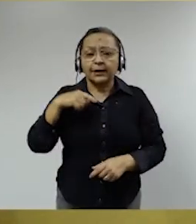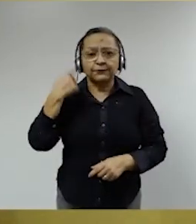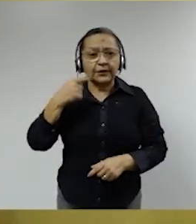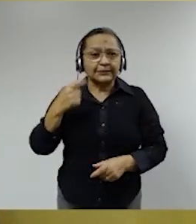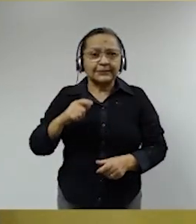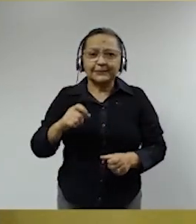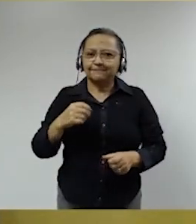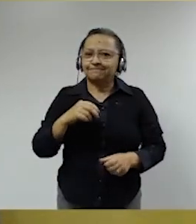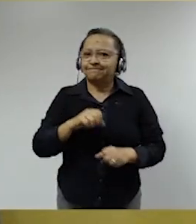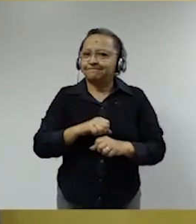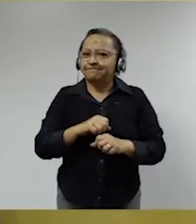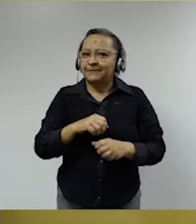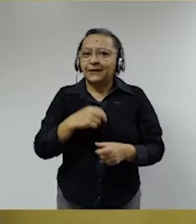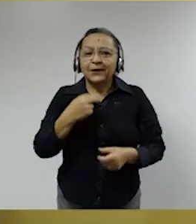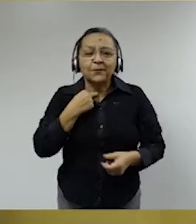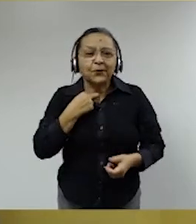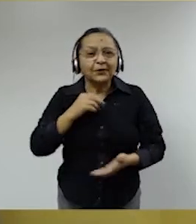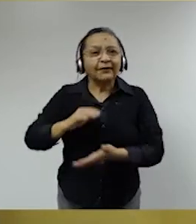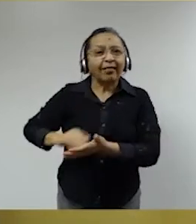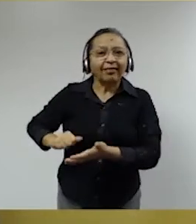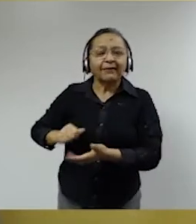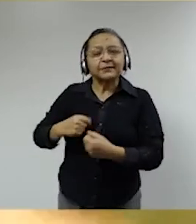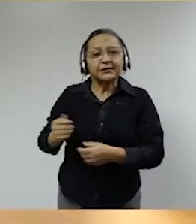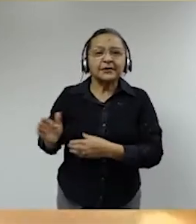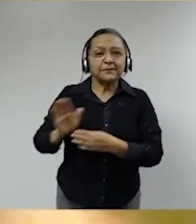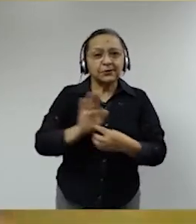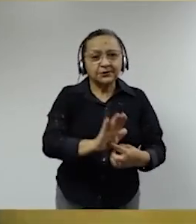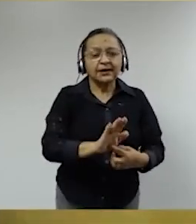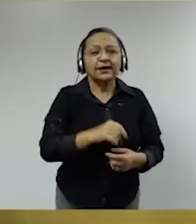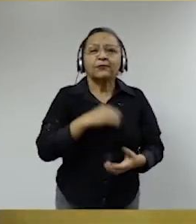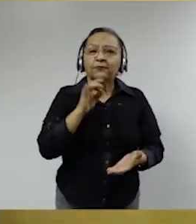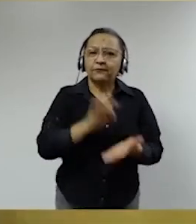fazer esse registro, que é saudar o fato de nós termos